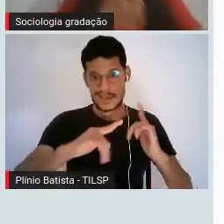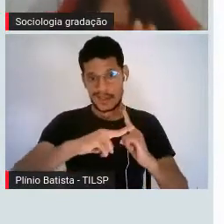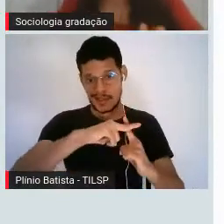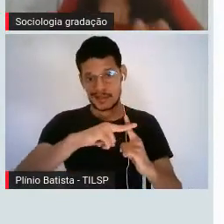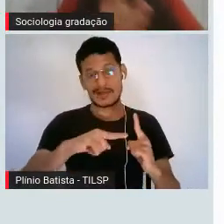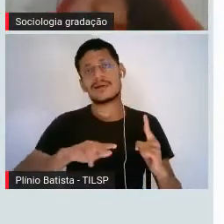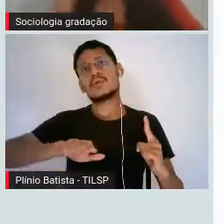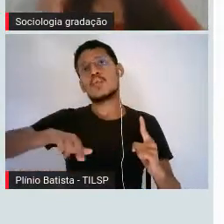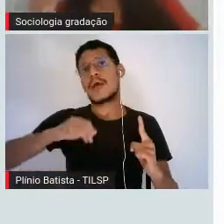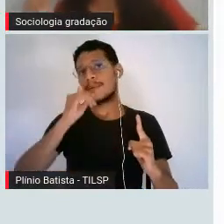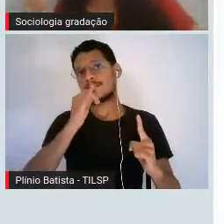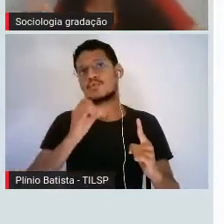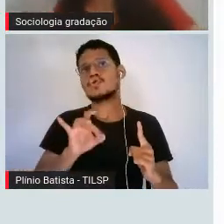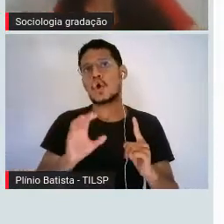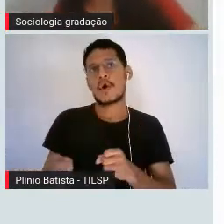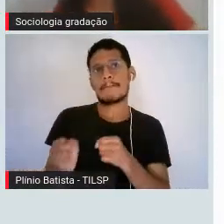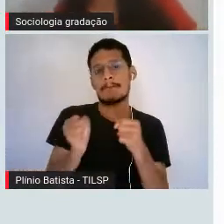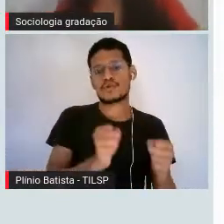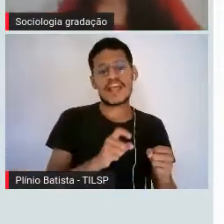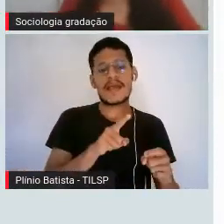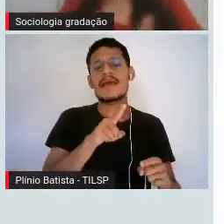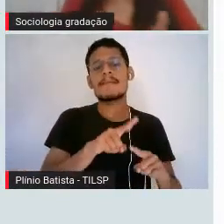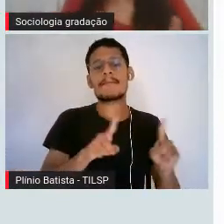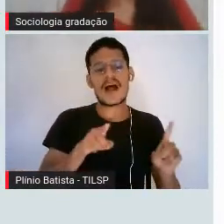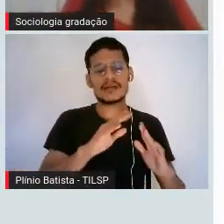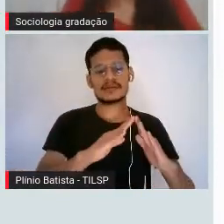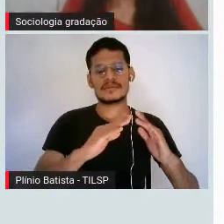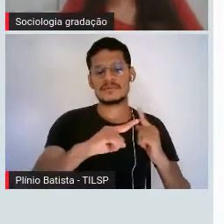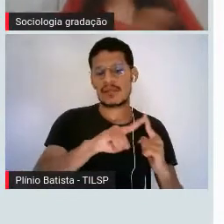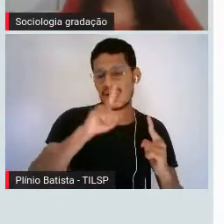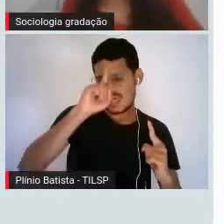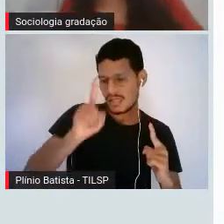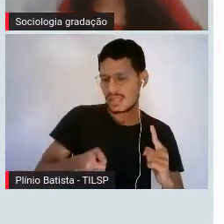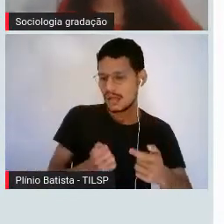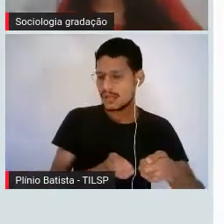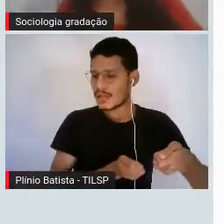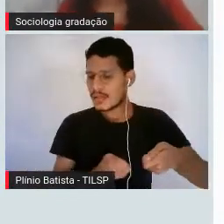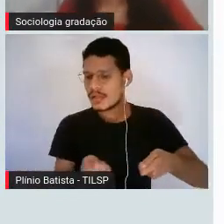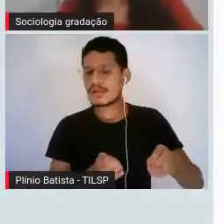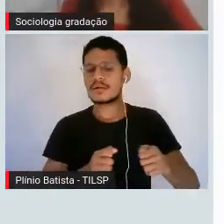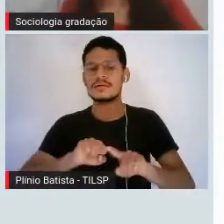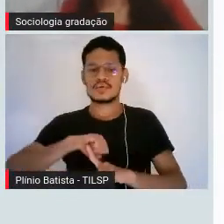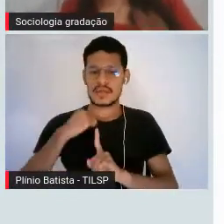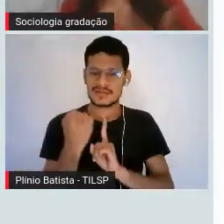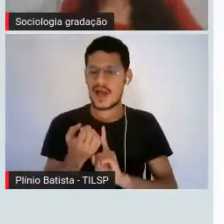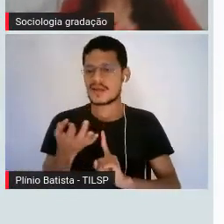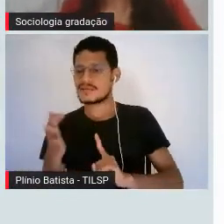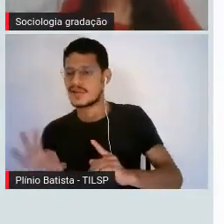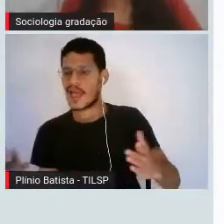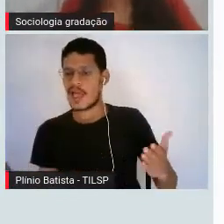que ditava o que a sociedade deveria ser, do certo e do errado, mas também nos ganhos